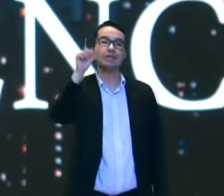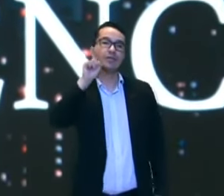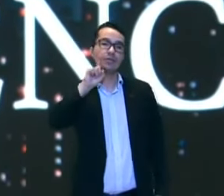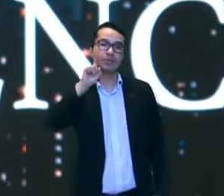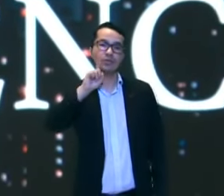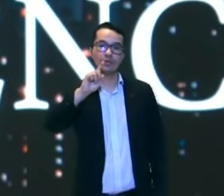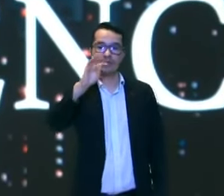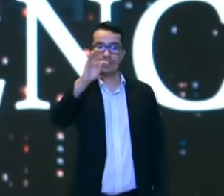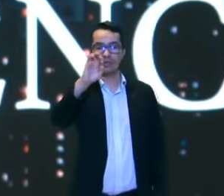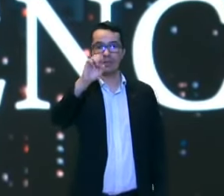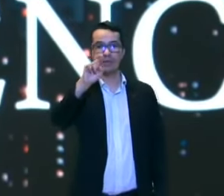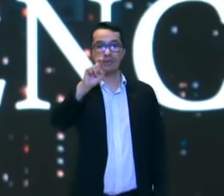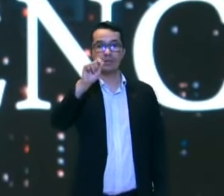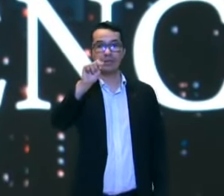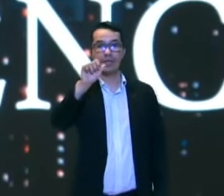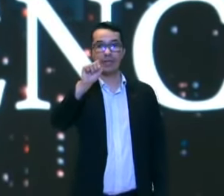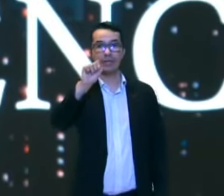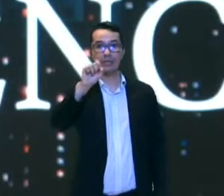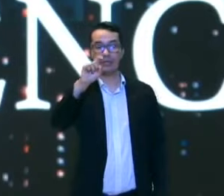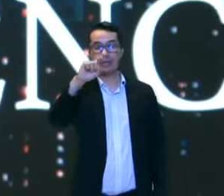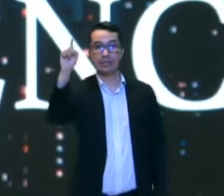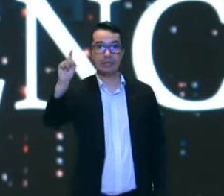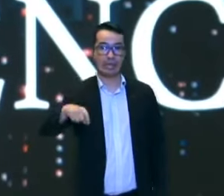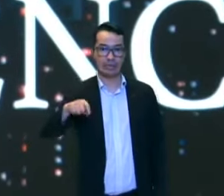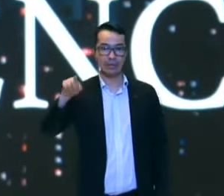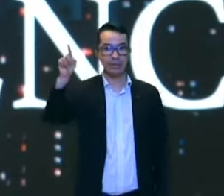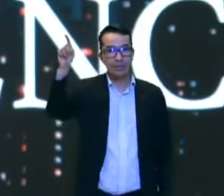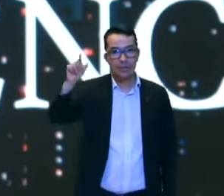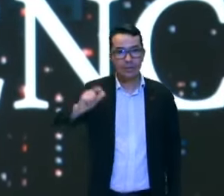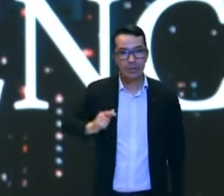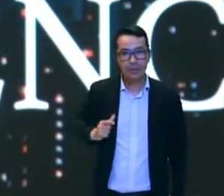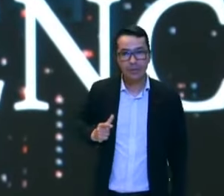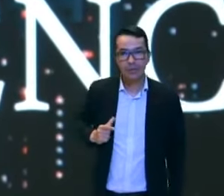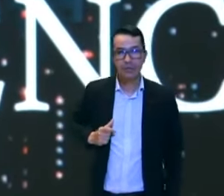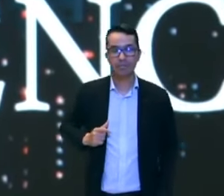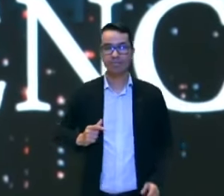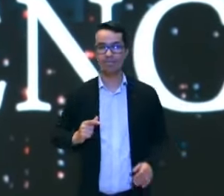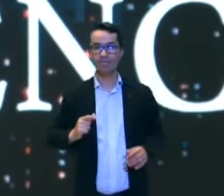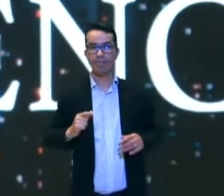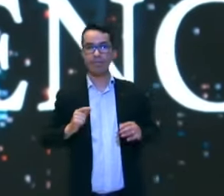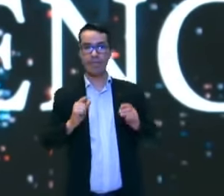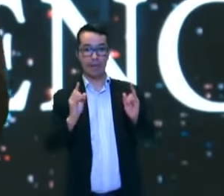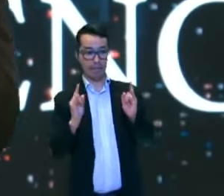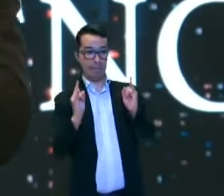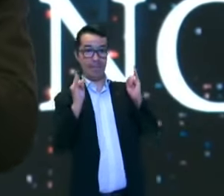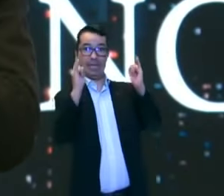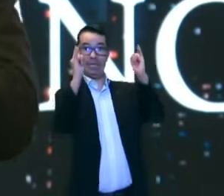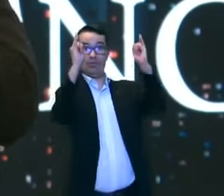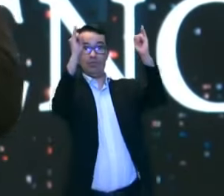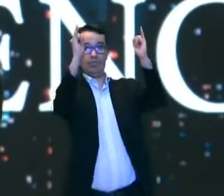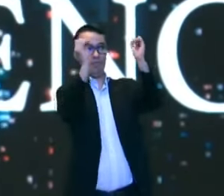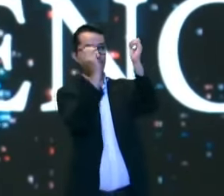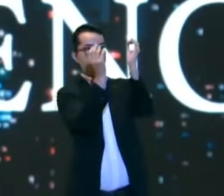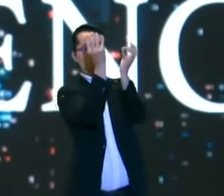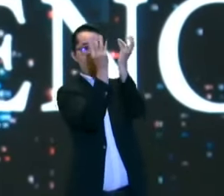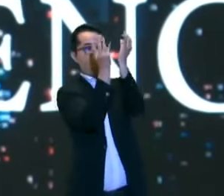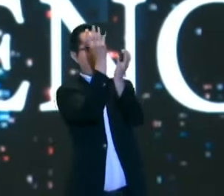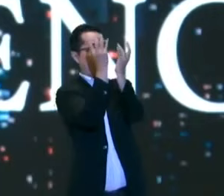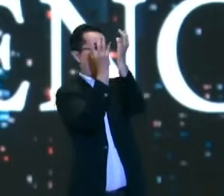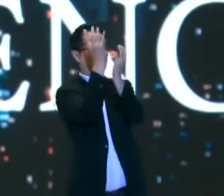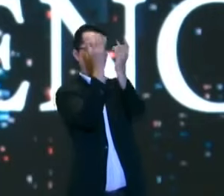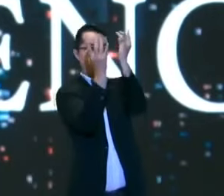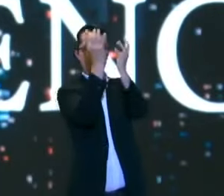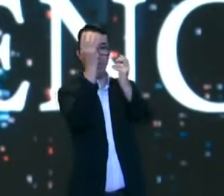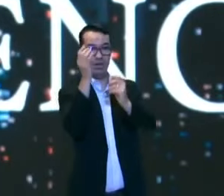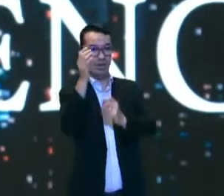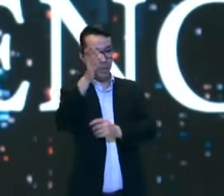Um prédio pega fogo. Os bombeiros chegam. Uma mulher grávida na janela. E eles